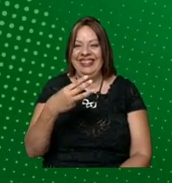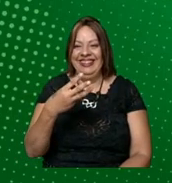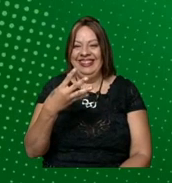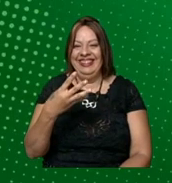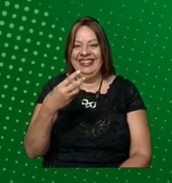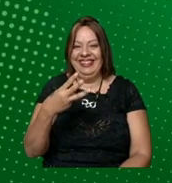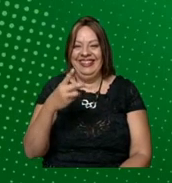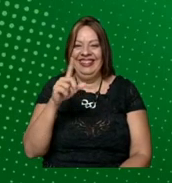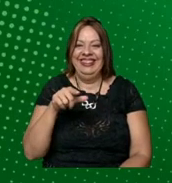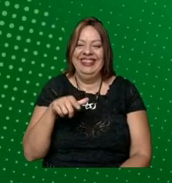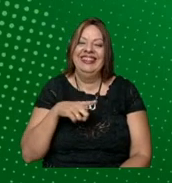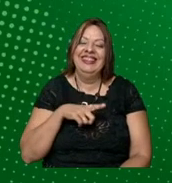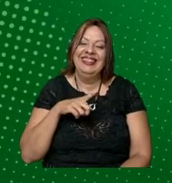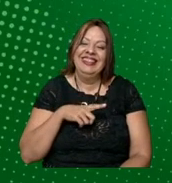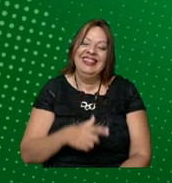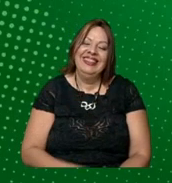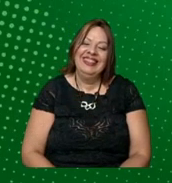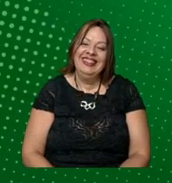257343.